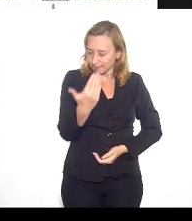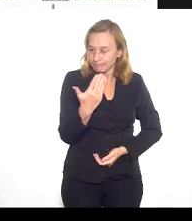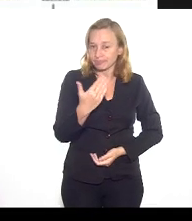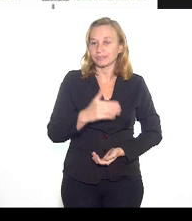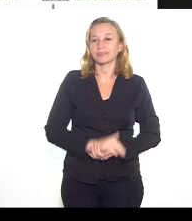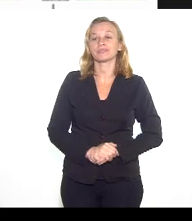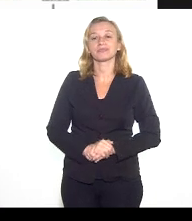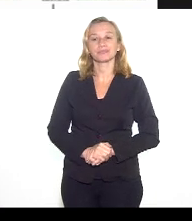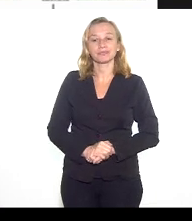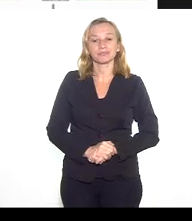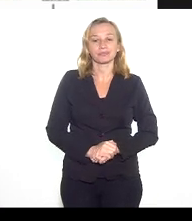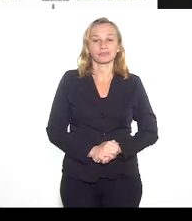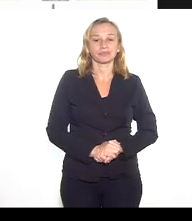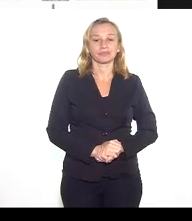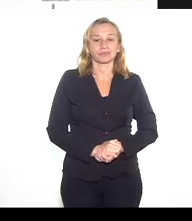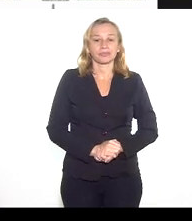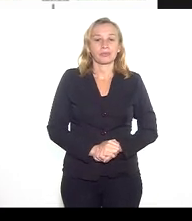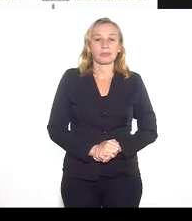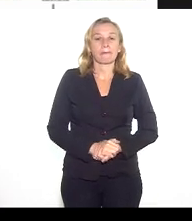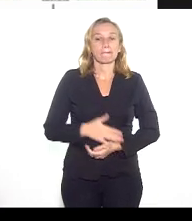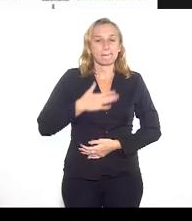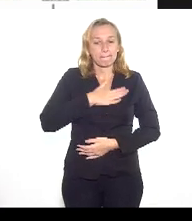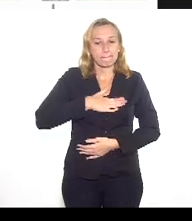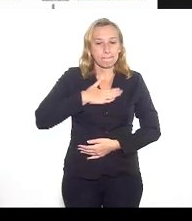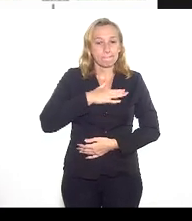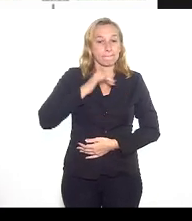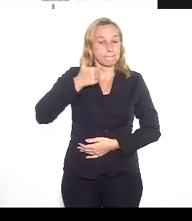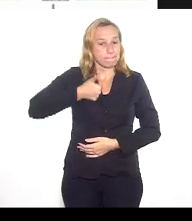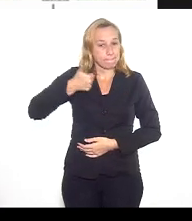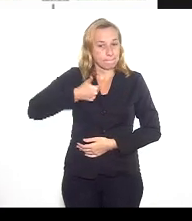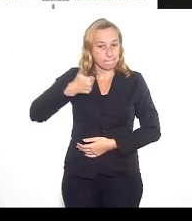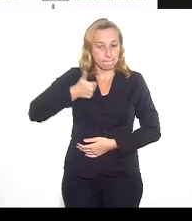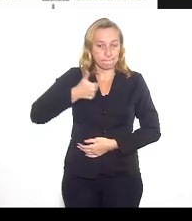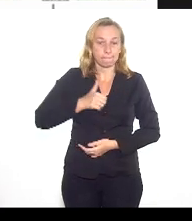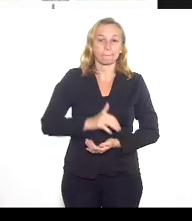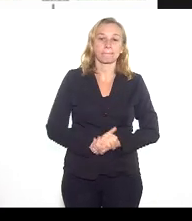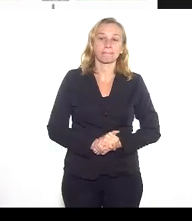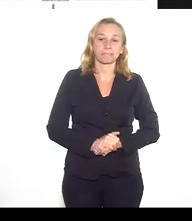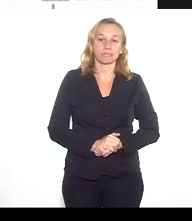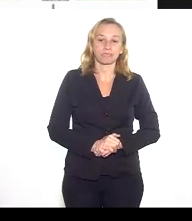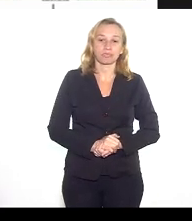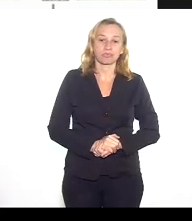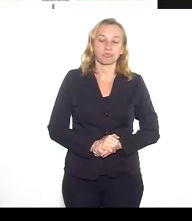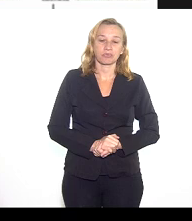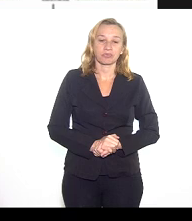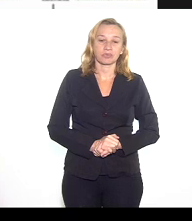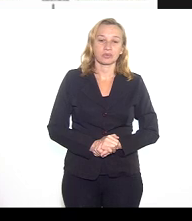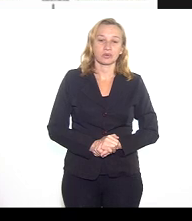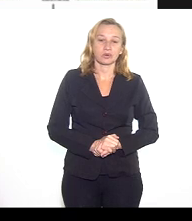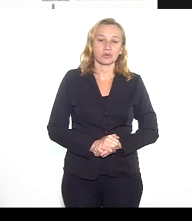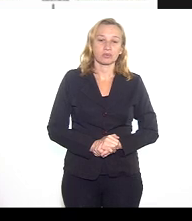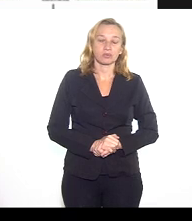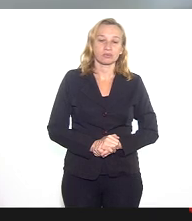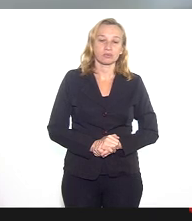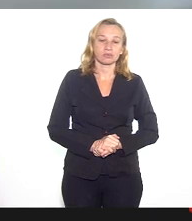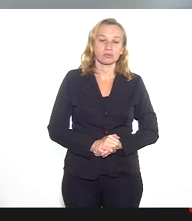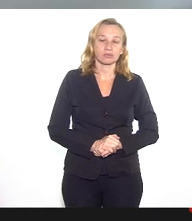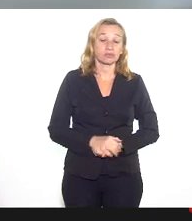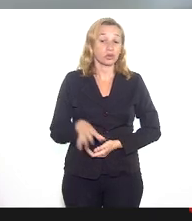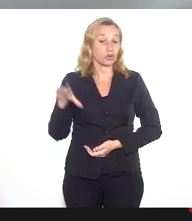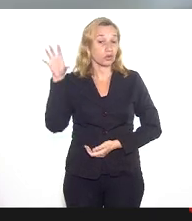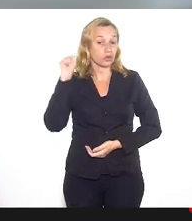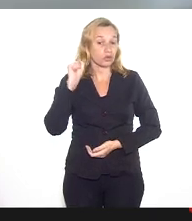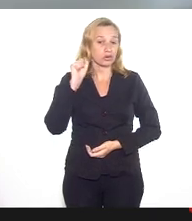doutor Flávio. Eu gostaria primeiro, se as pessoas se acharem também conveniente, eu ouvir